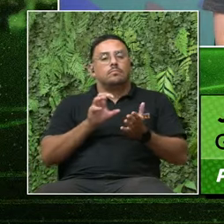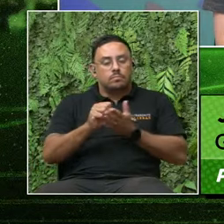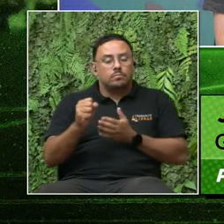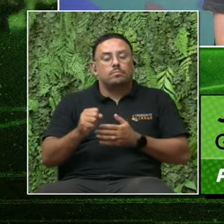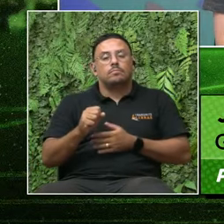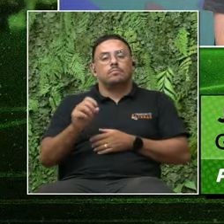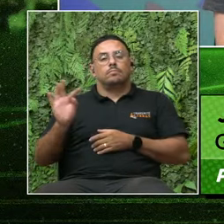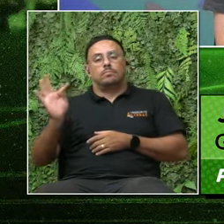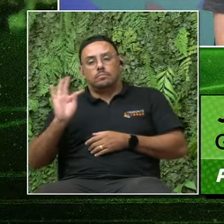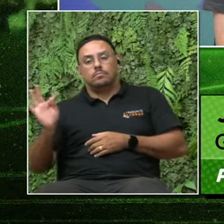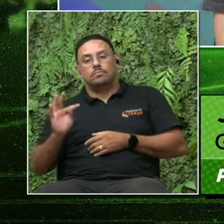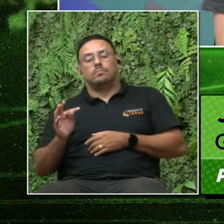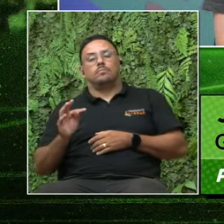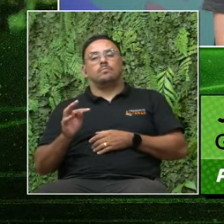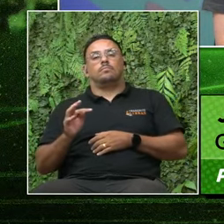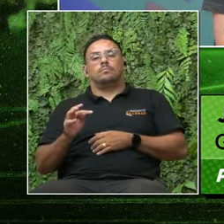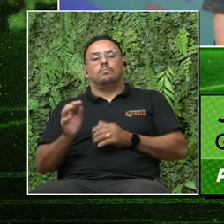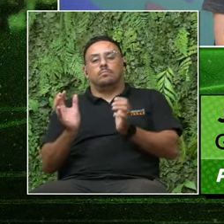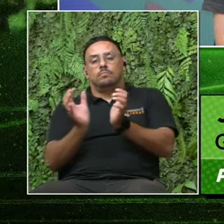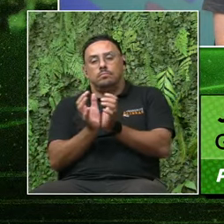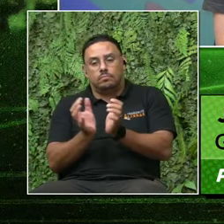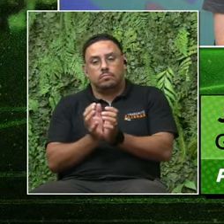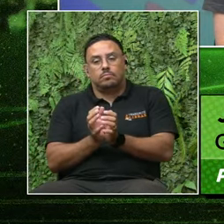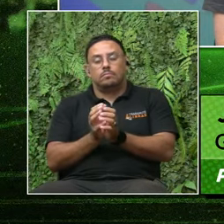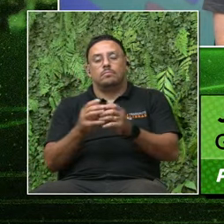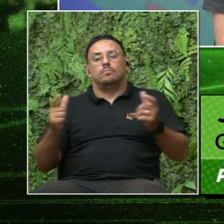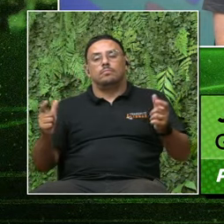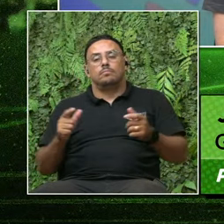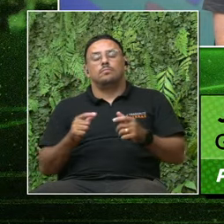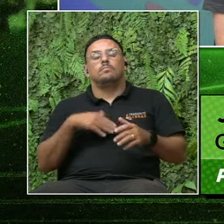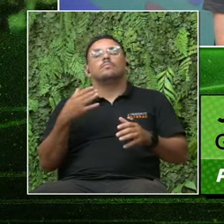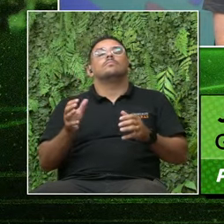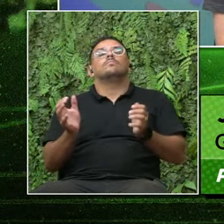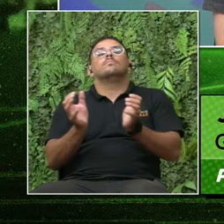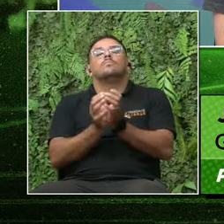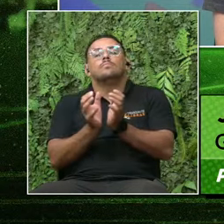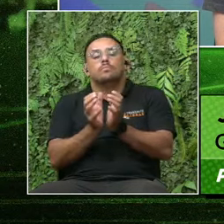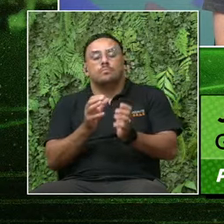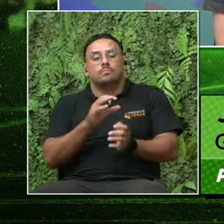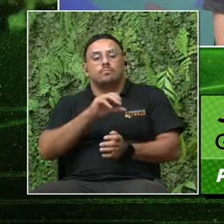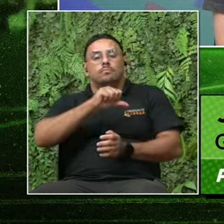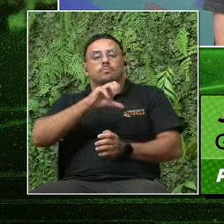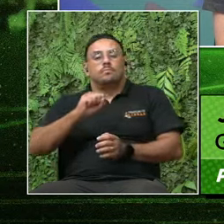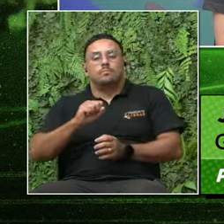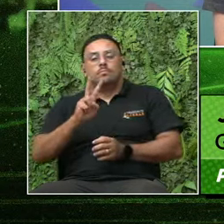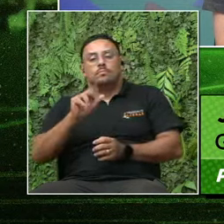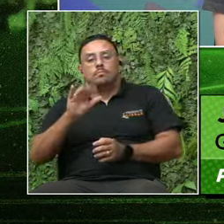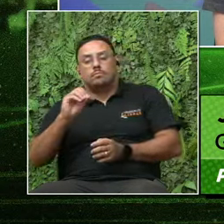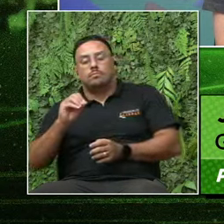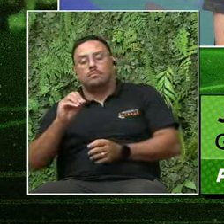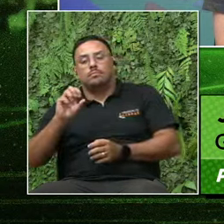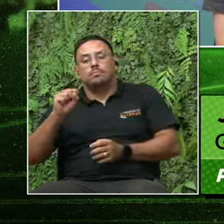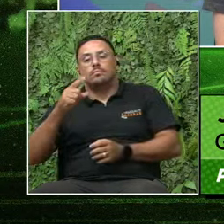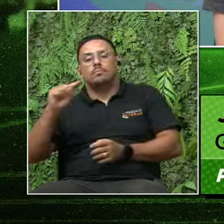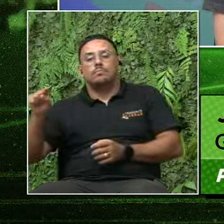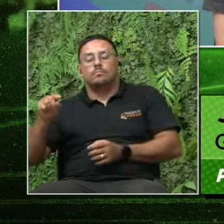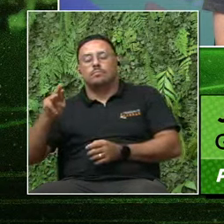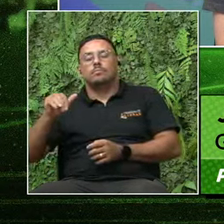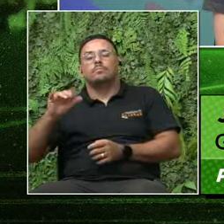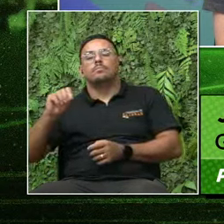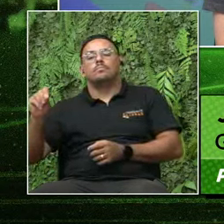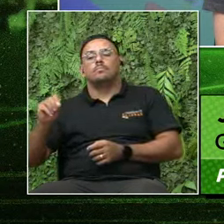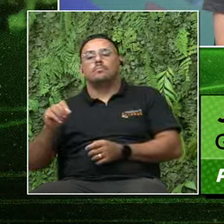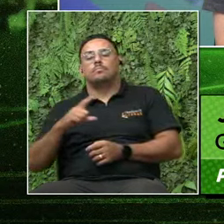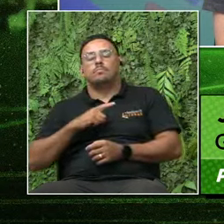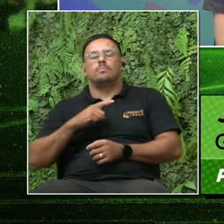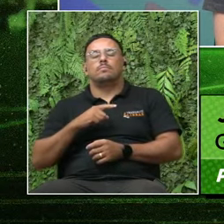técnico desse nível para um time do tamanho do Cruzeiro fala tomma da 98 Vittor aqui do Santa Lúcia o milito tem a cara